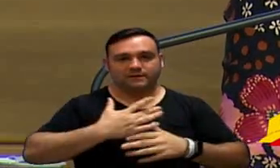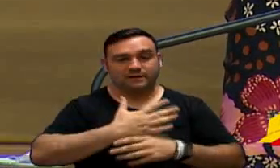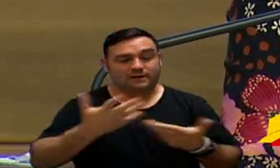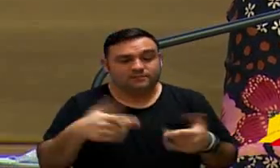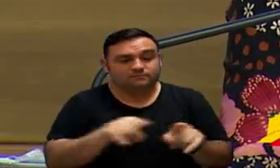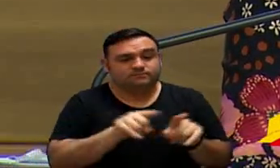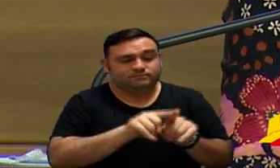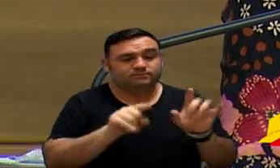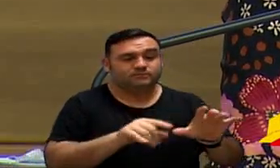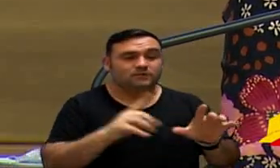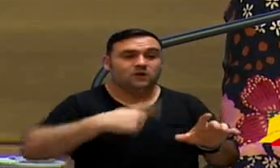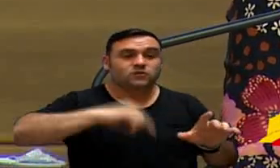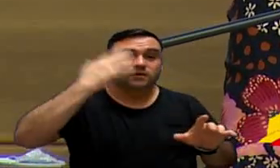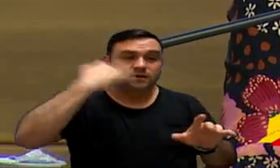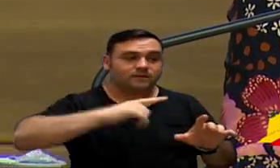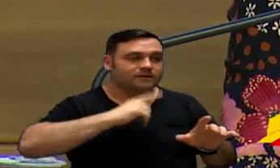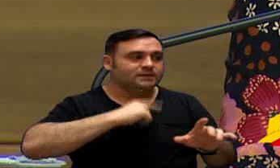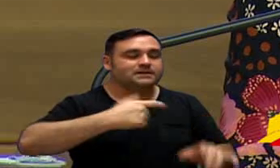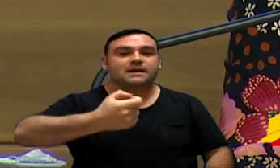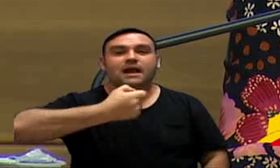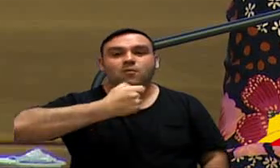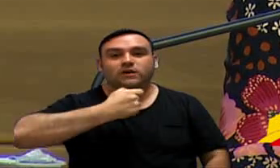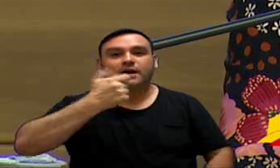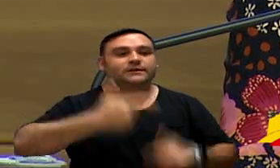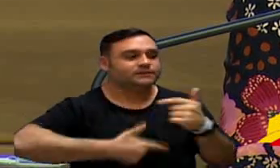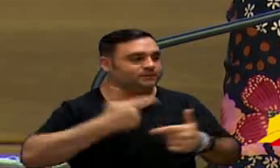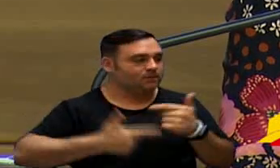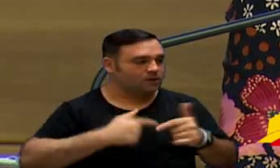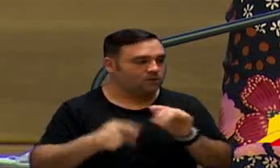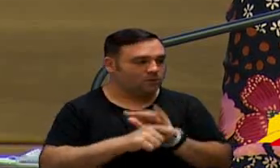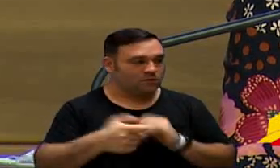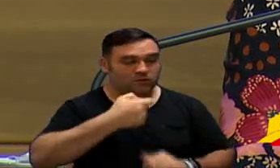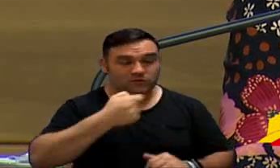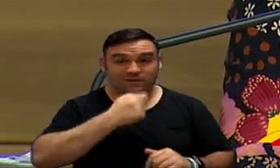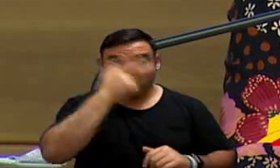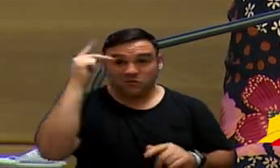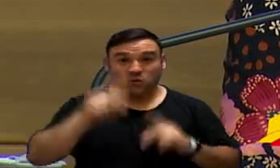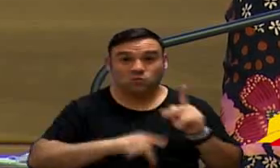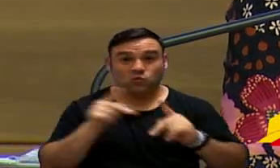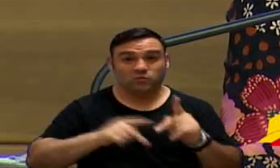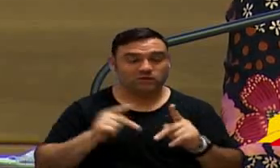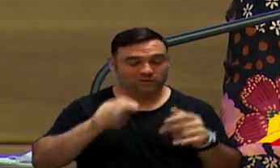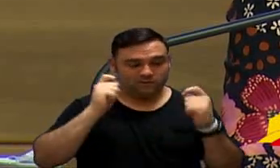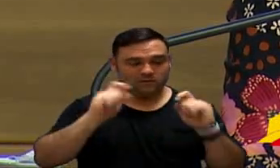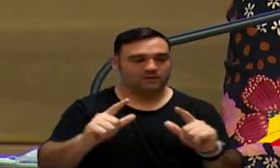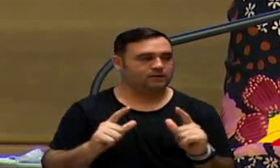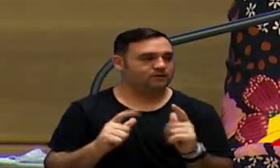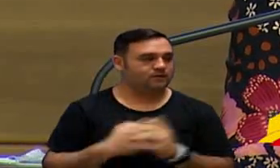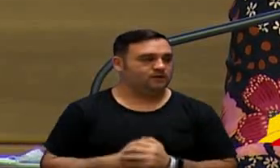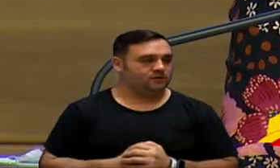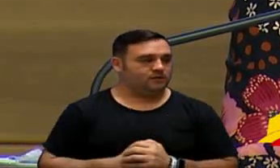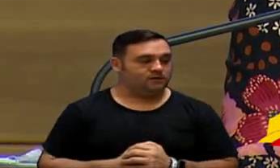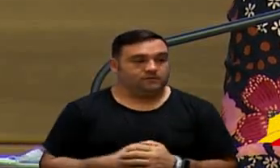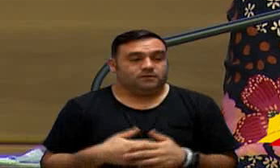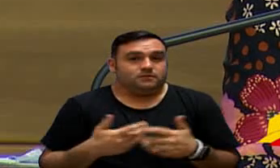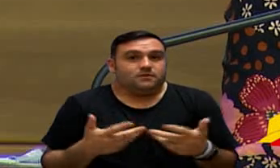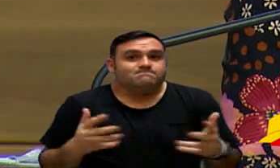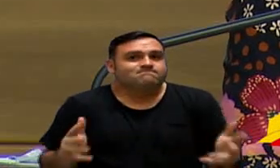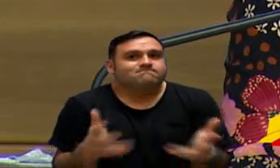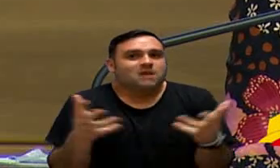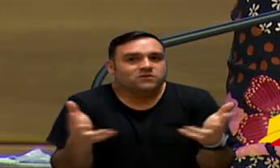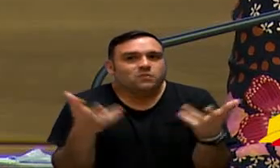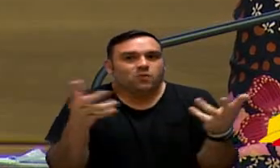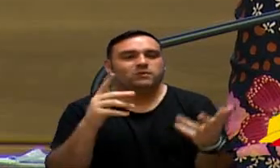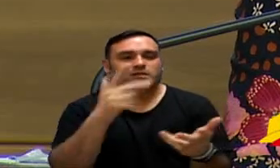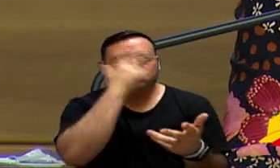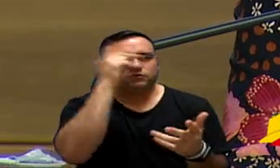ali, nós reconhecemos reportagens e trabalhos jornalísticos de interesse público. Então, isso estimula para